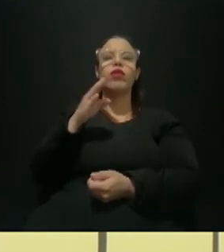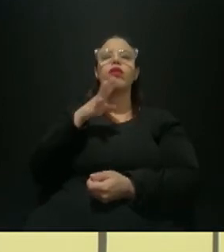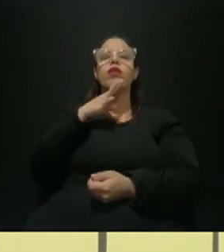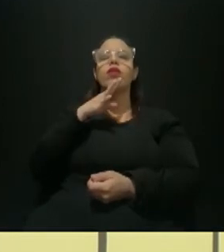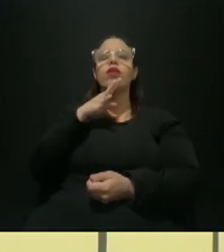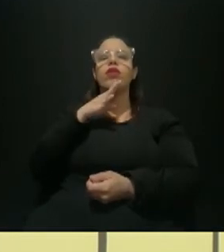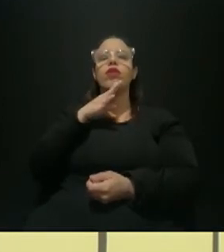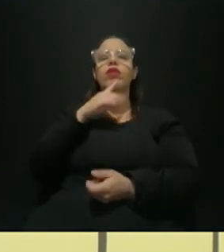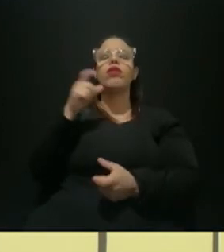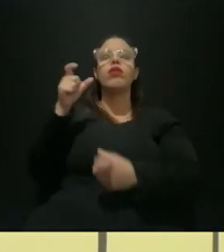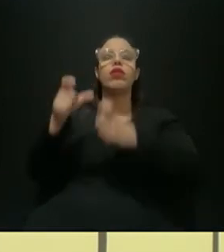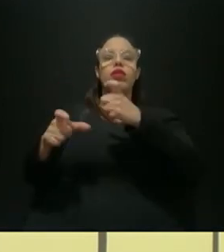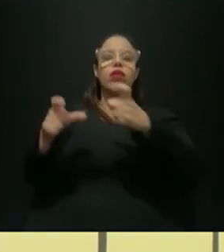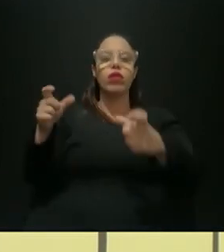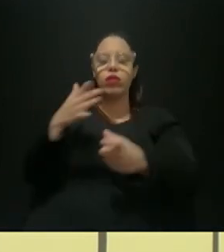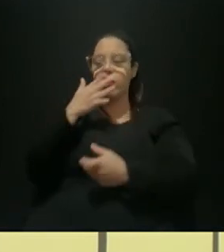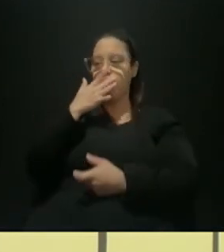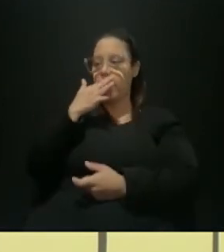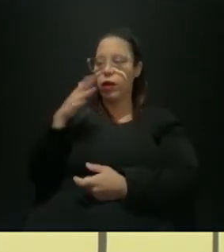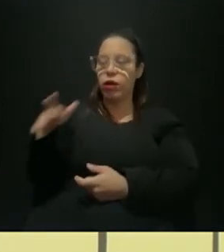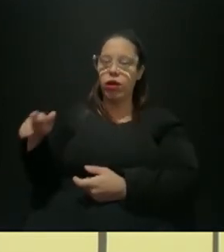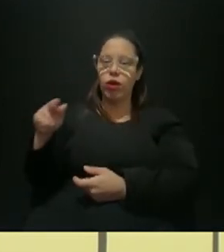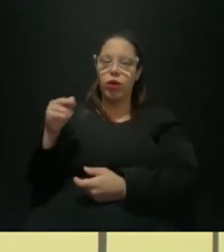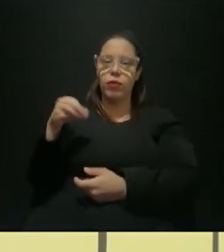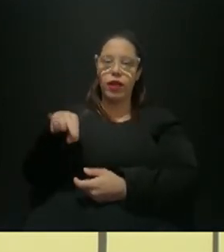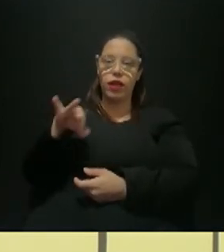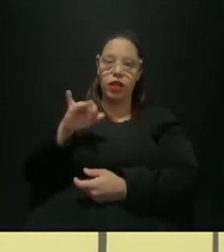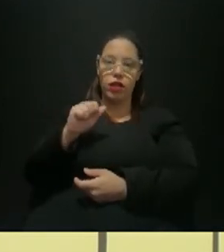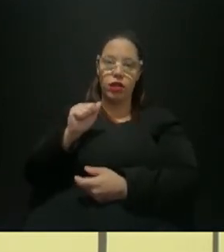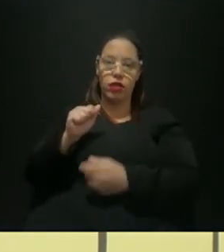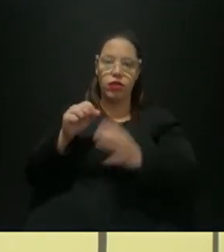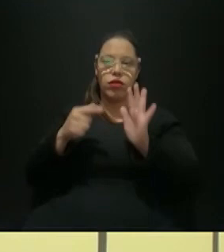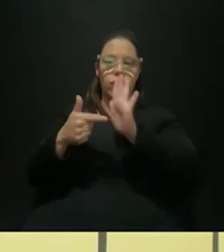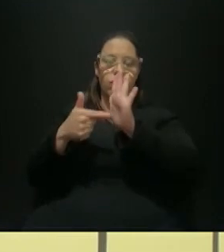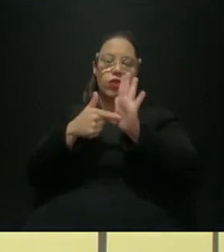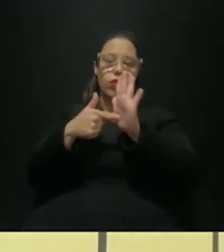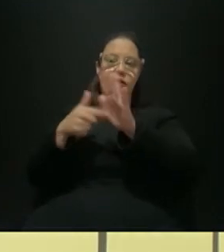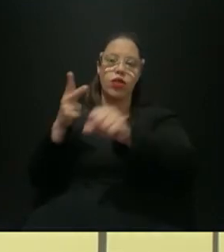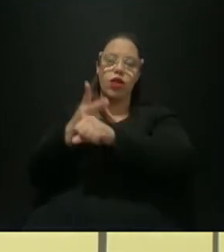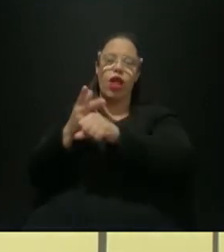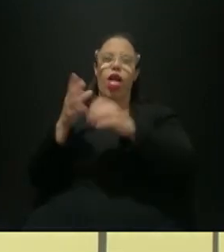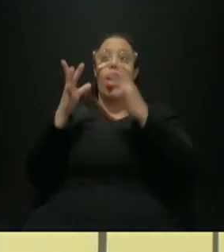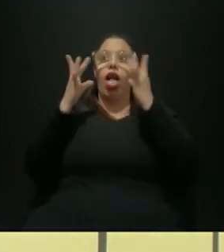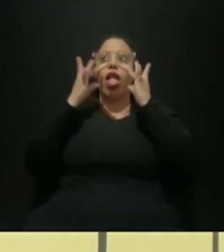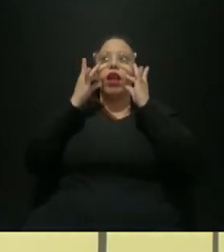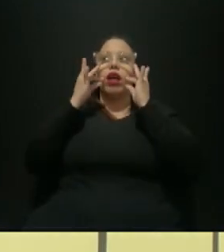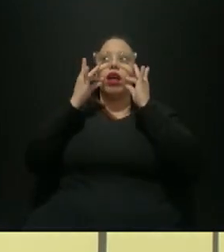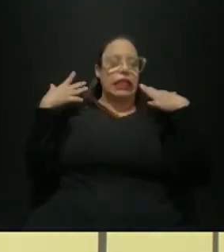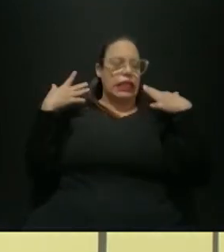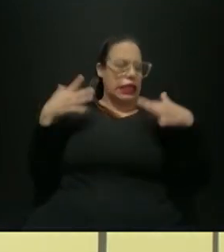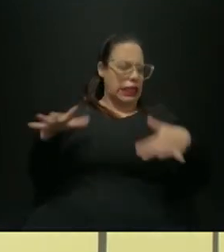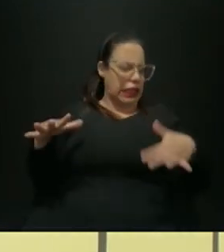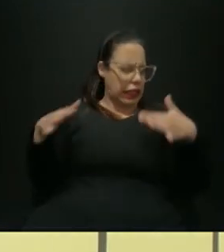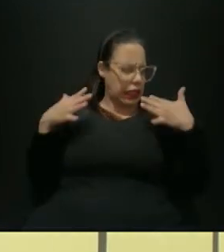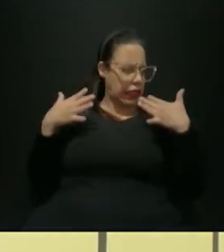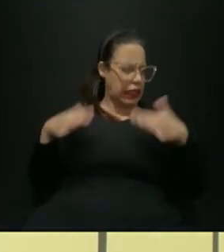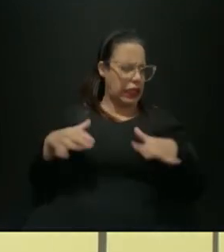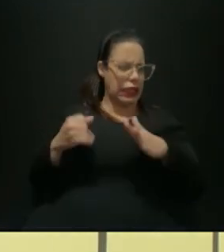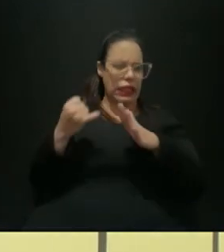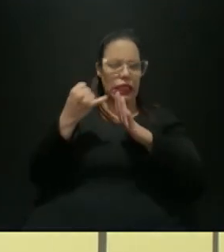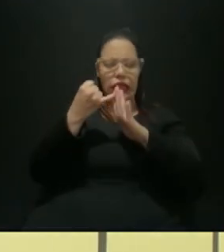dessas crianças na Romênia, né? Os vídeos são chocantes, que mostram, assim, grandes instituições com